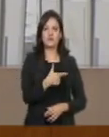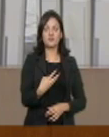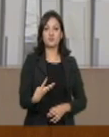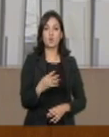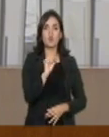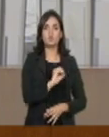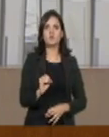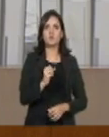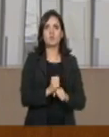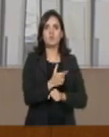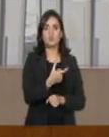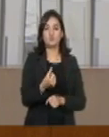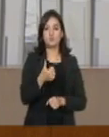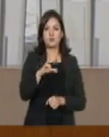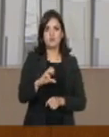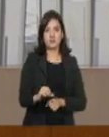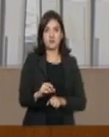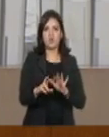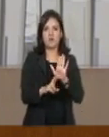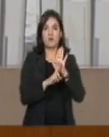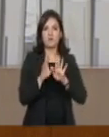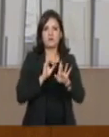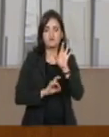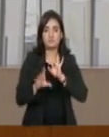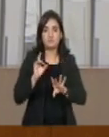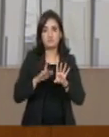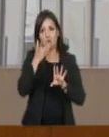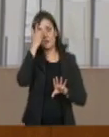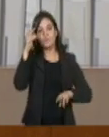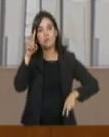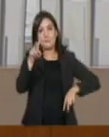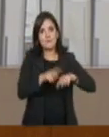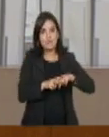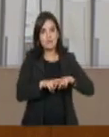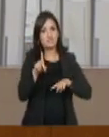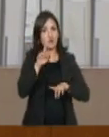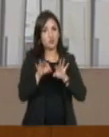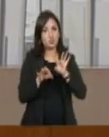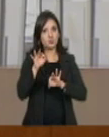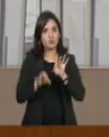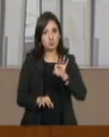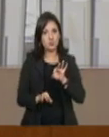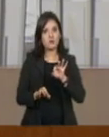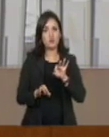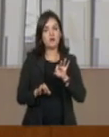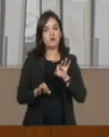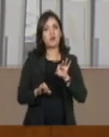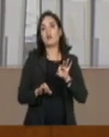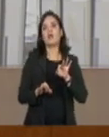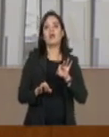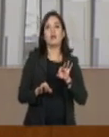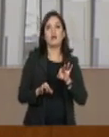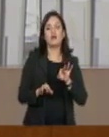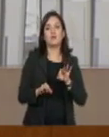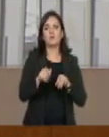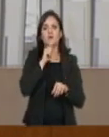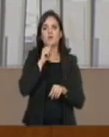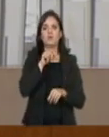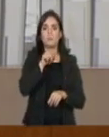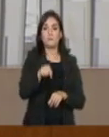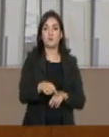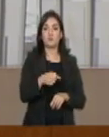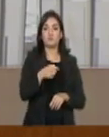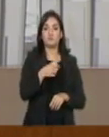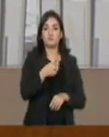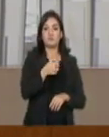2019. Total de recursos especiais com réu preso e não julgado na corte, 1.127 processos. Não é